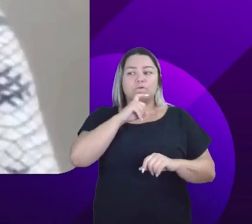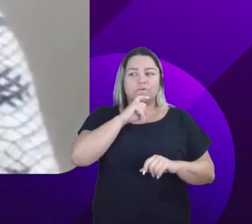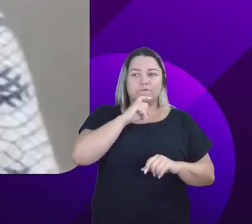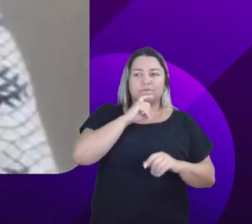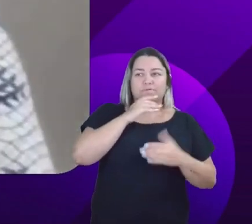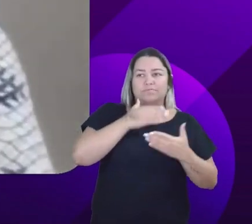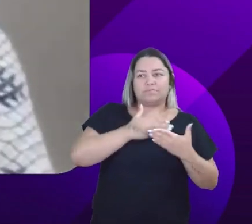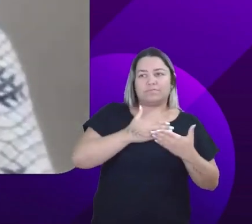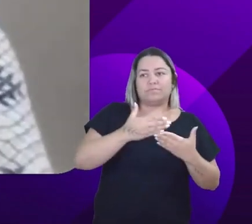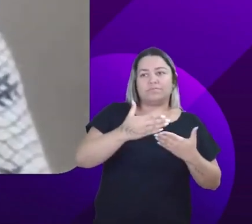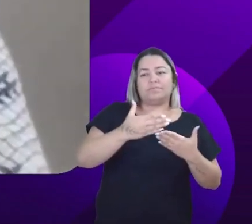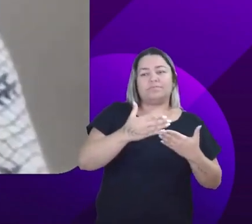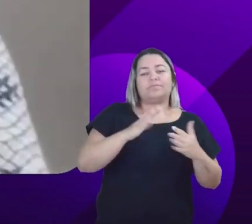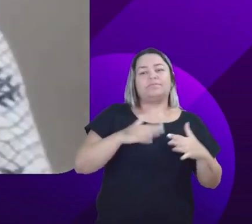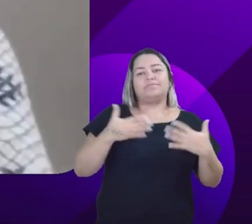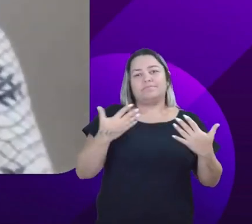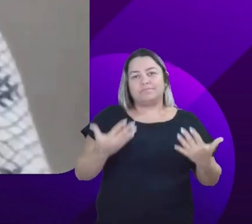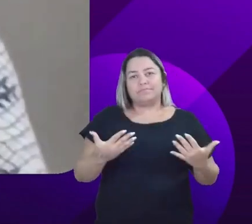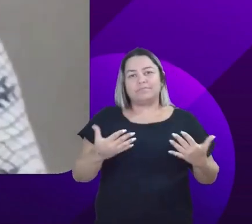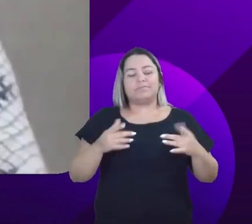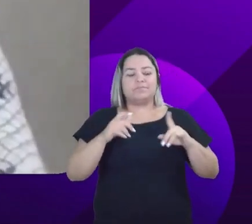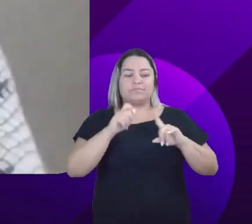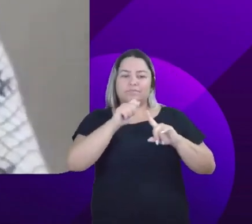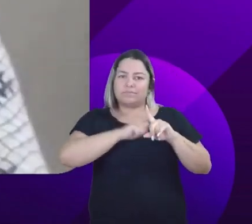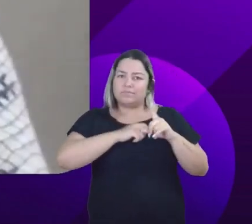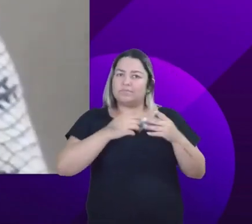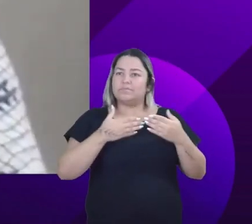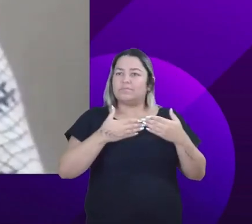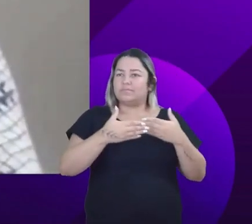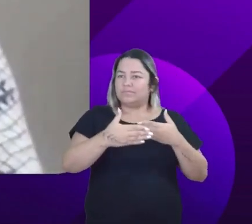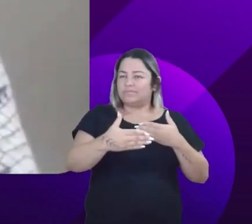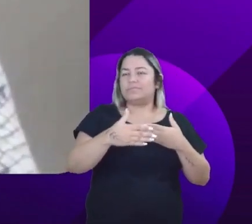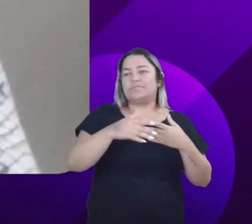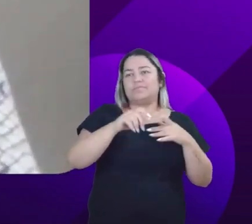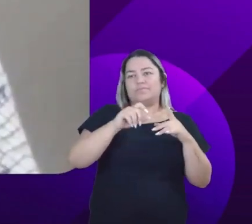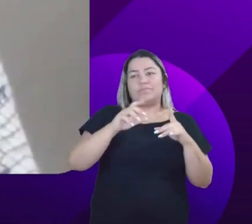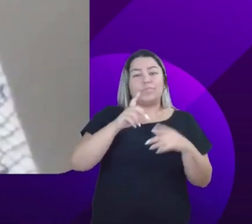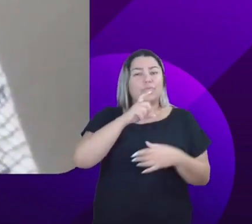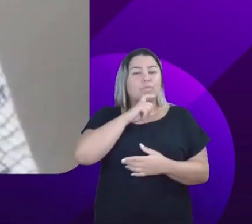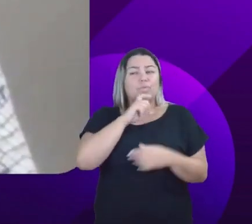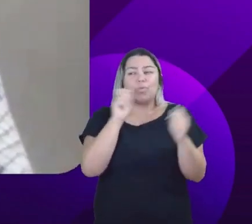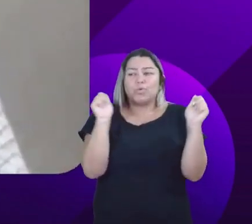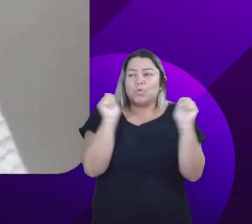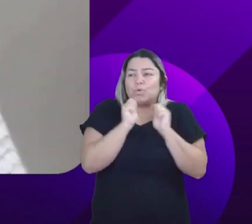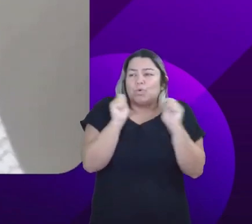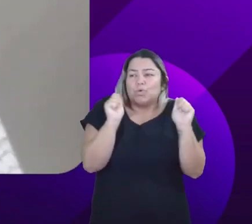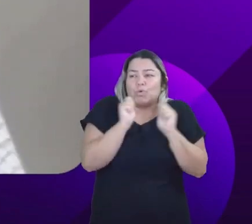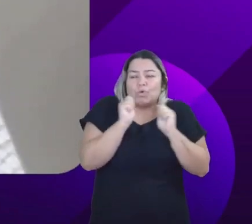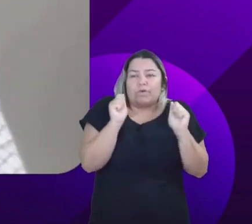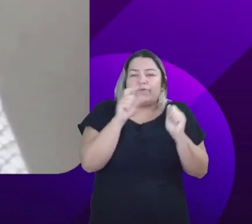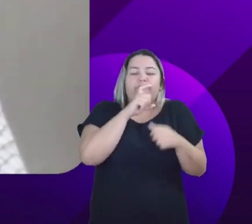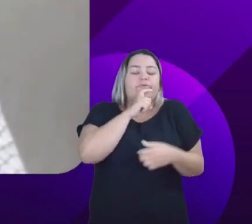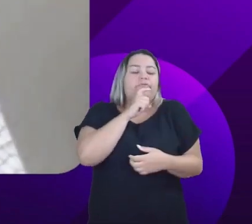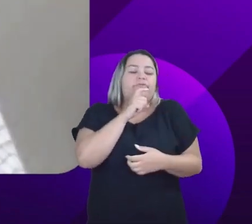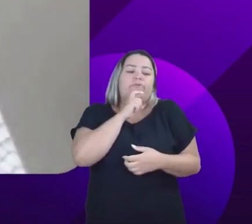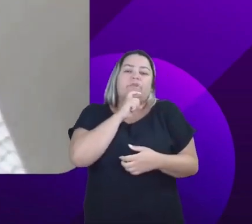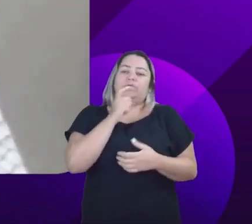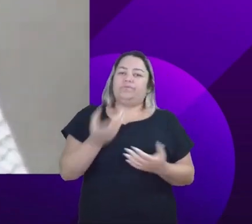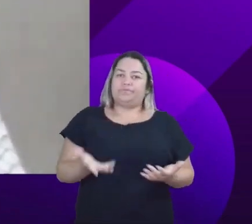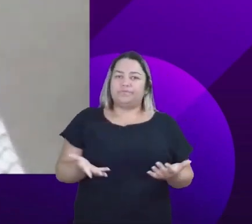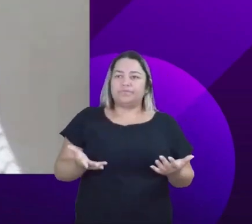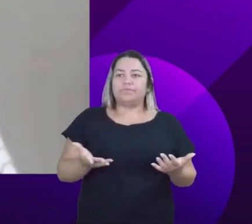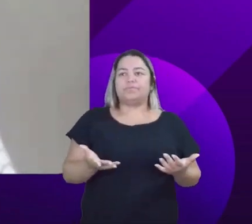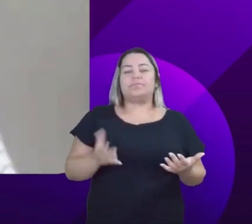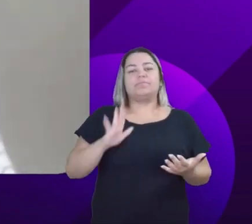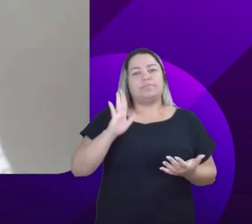de iniciar. Então, os próximos meses ainda serão meses, enfim, de muito frio, de muita queda de temperatura,